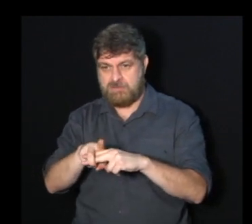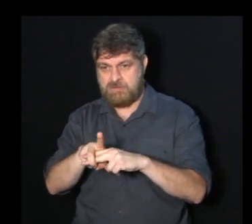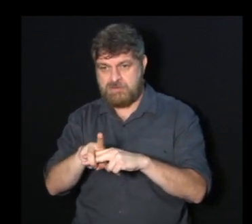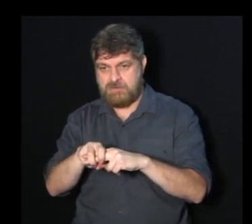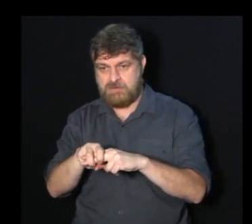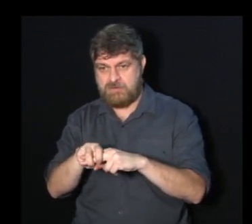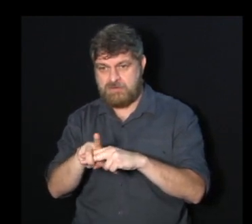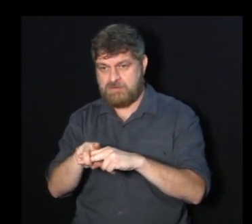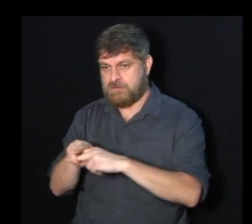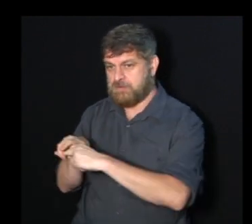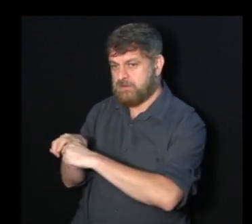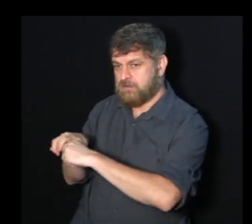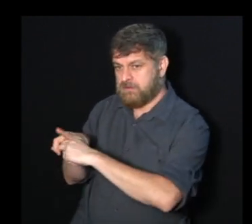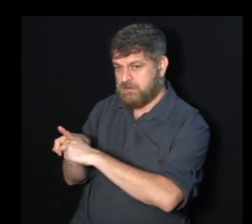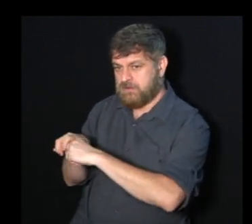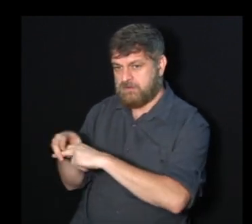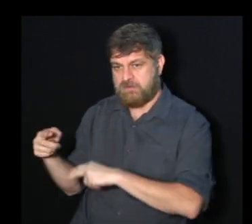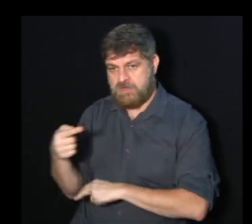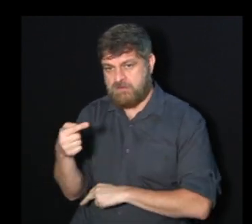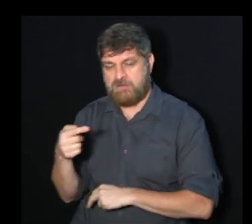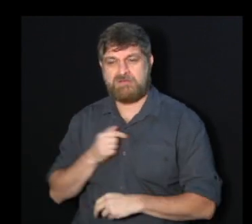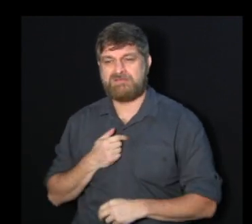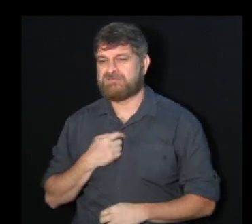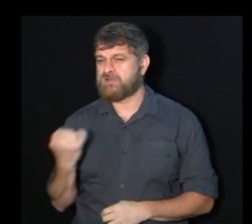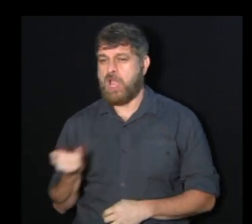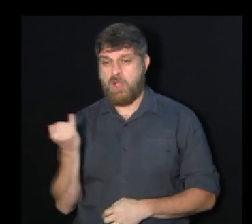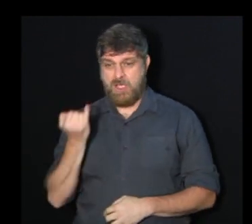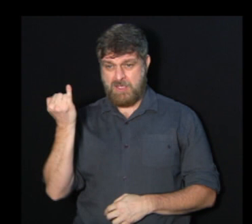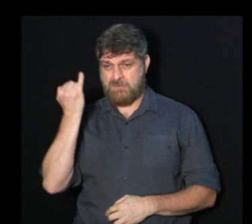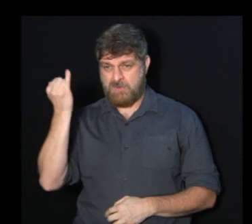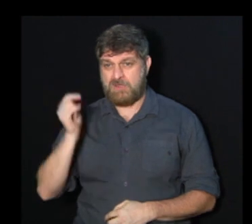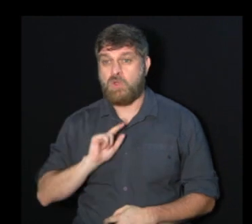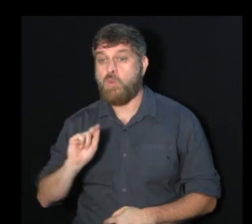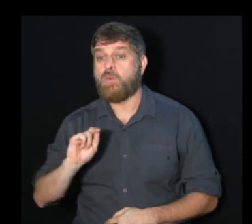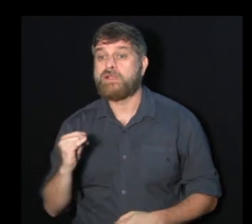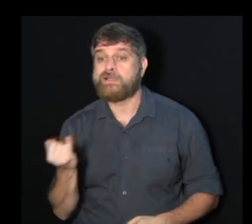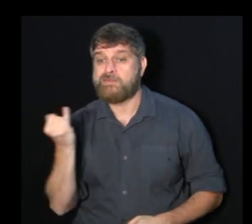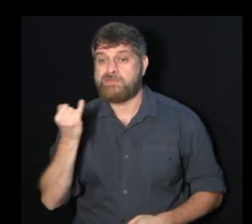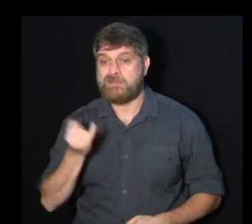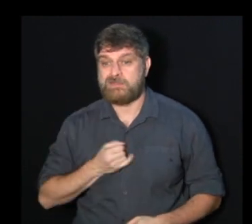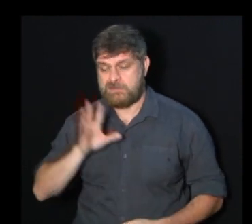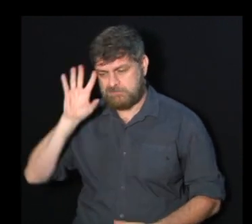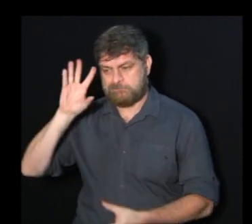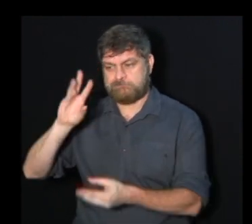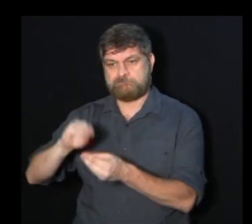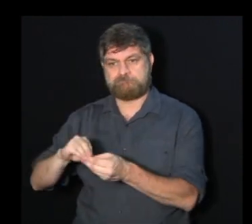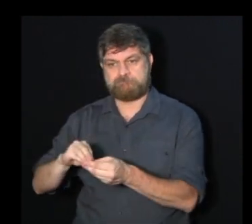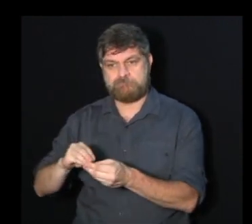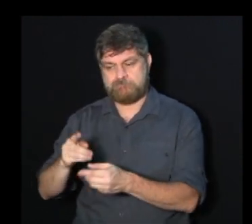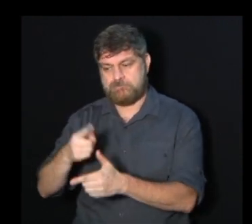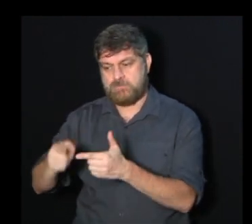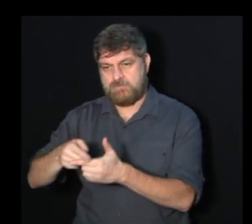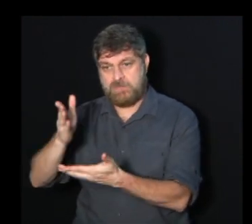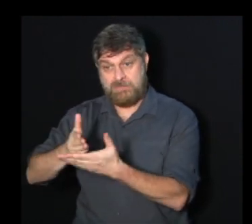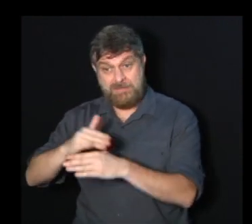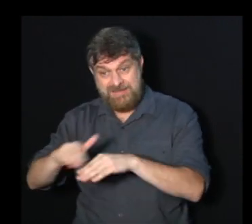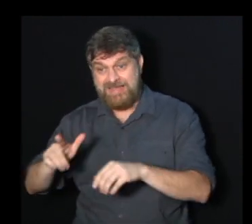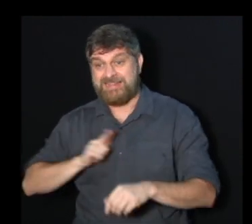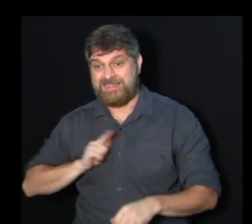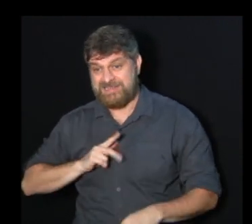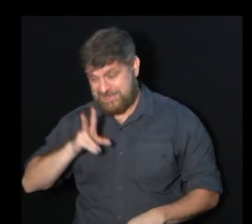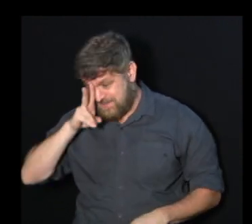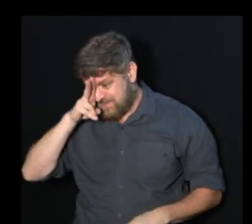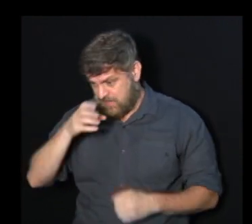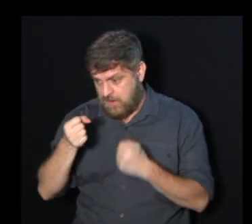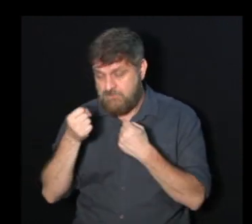se ele vai usar... Não importa, o método em si não importa, o que importa é o resultado final. Nesse resultado final tem que ter esse ganho de